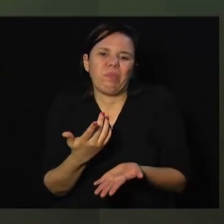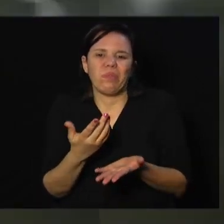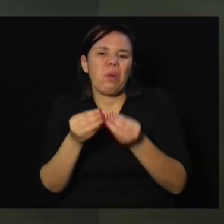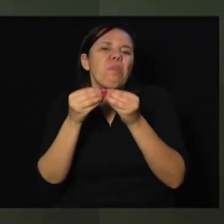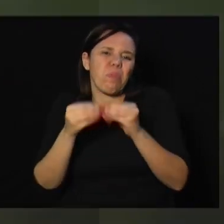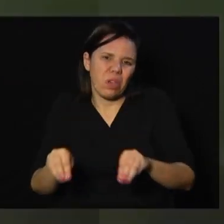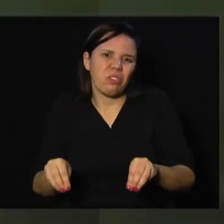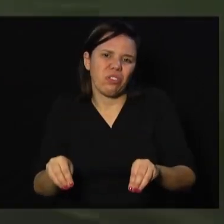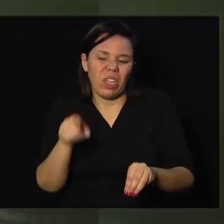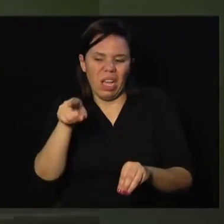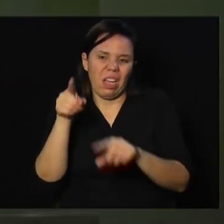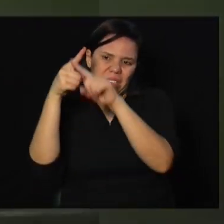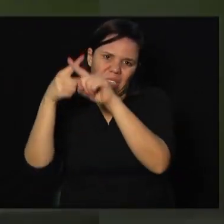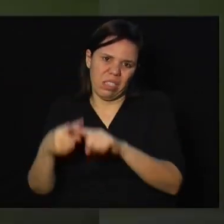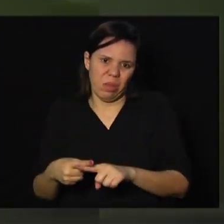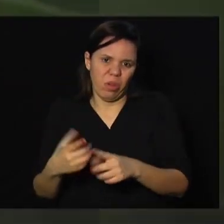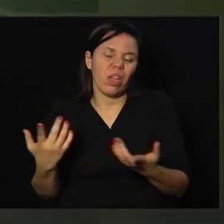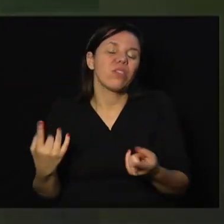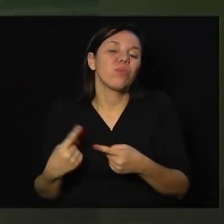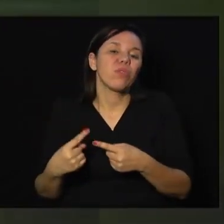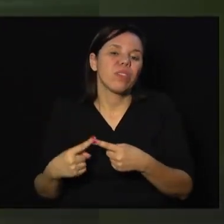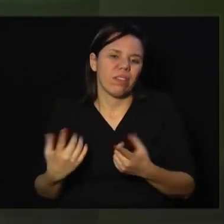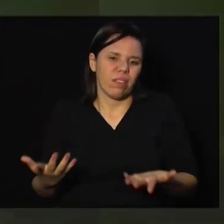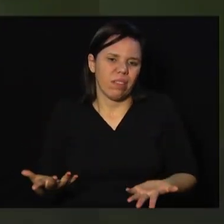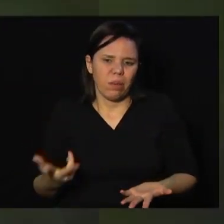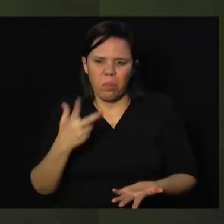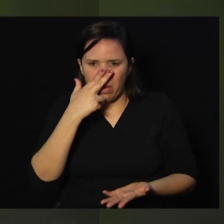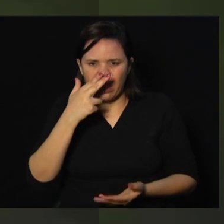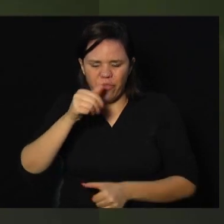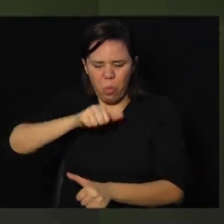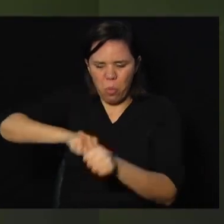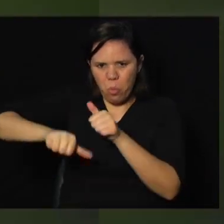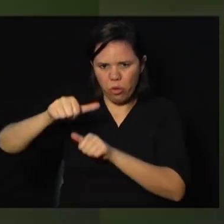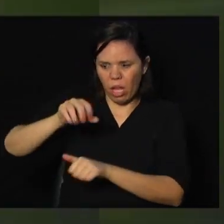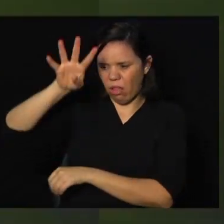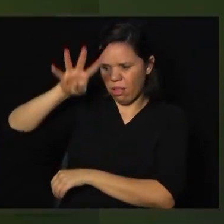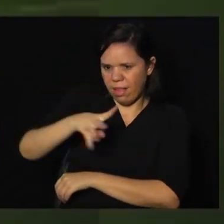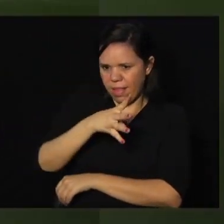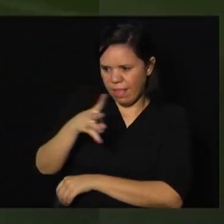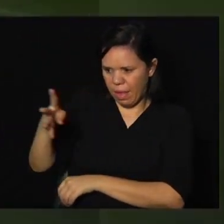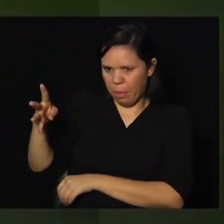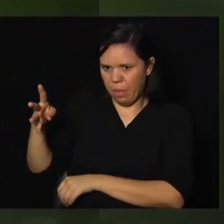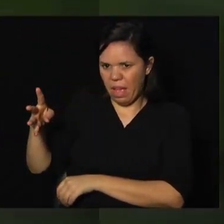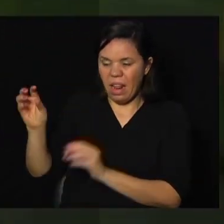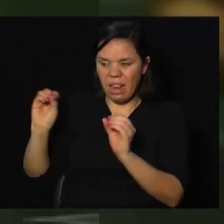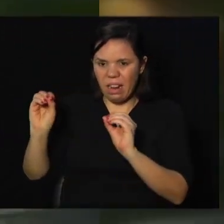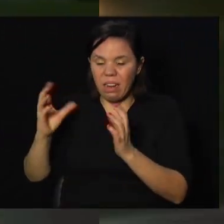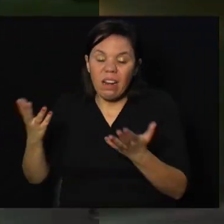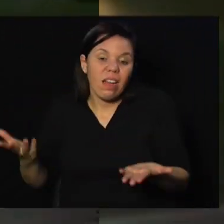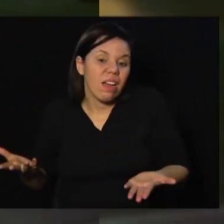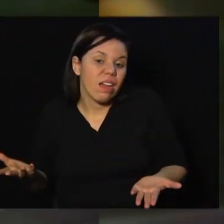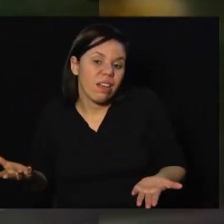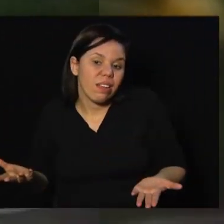nesse campeonato. Por quê? É lógico que não foi mudado a tabela, o regulamento, nem nada, mas